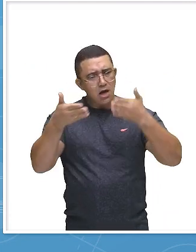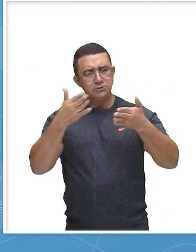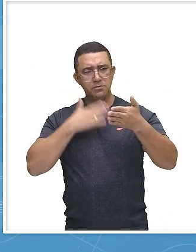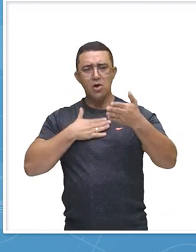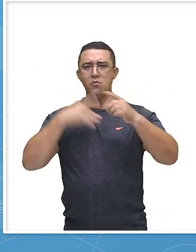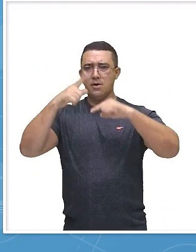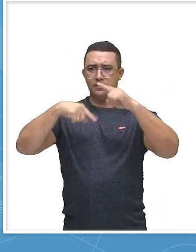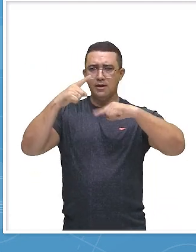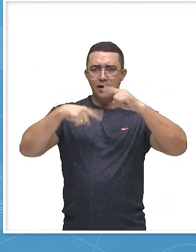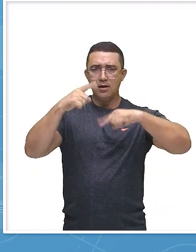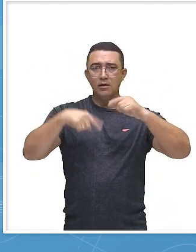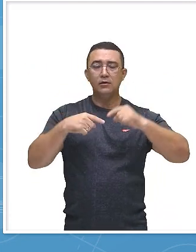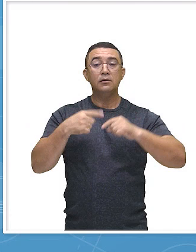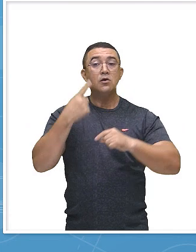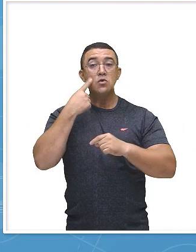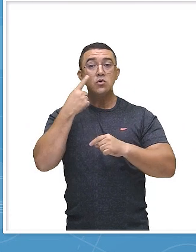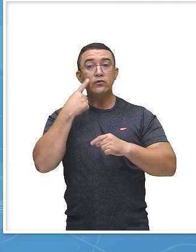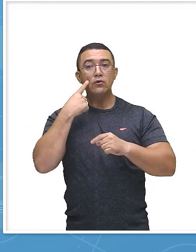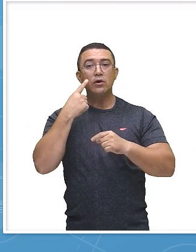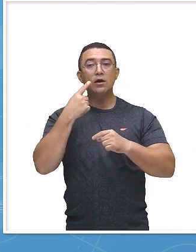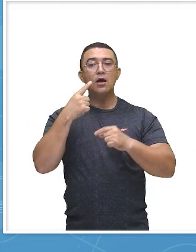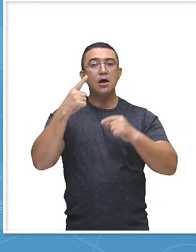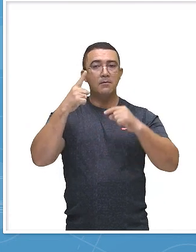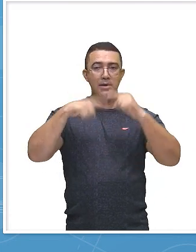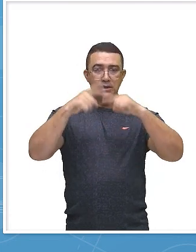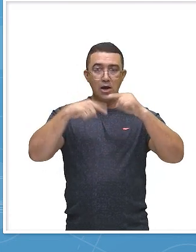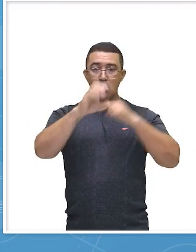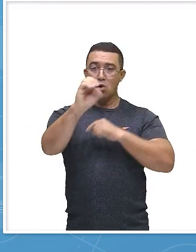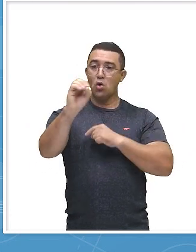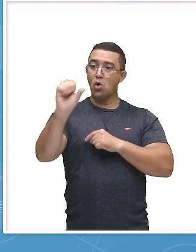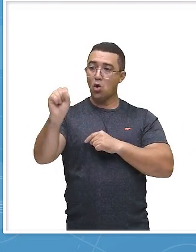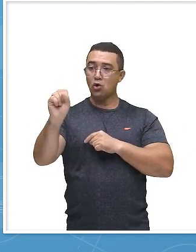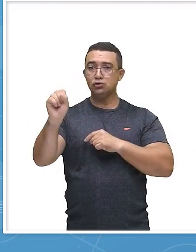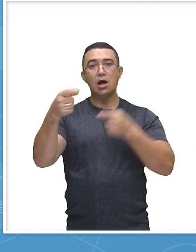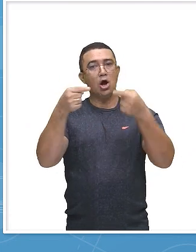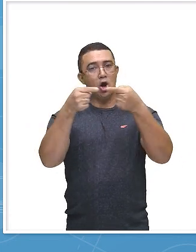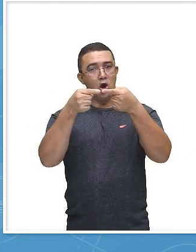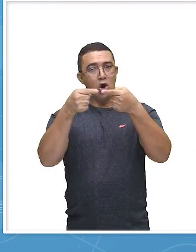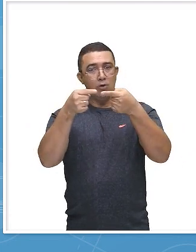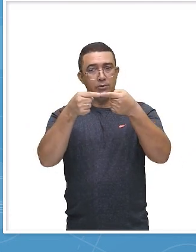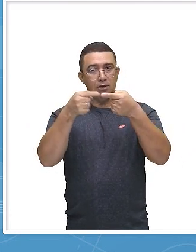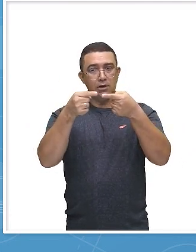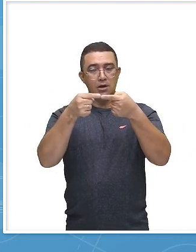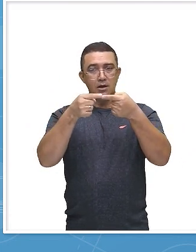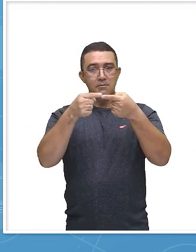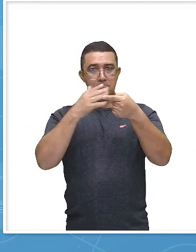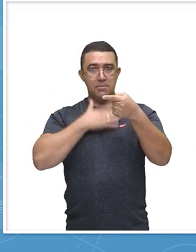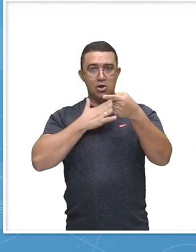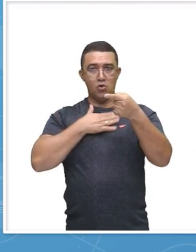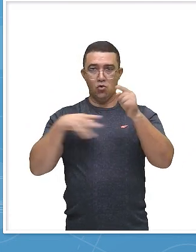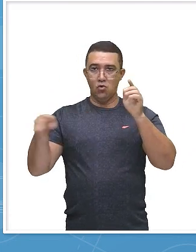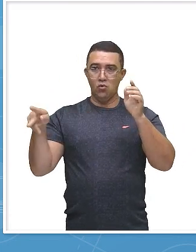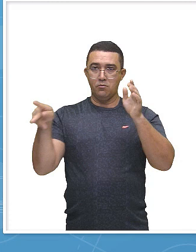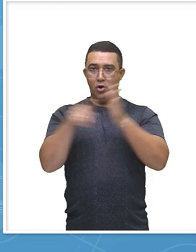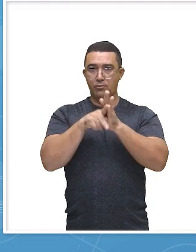o artigo definido os, acompanhando o pronome possessivo meus. Ao ouvir isso, o homem